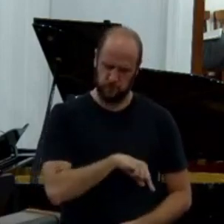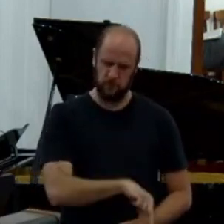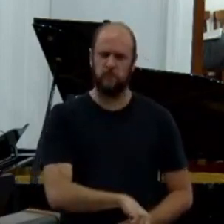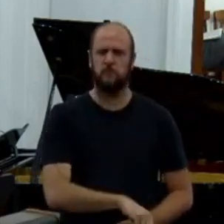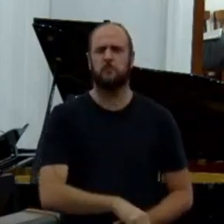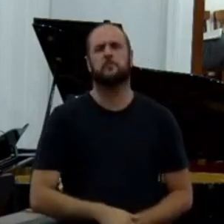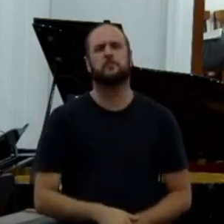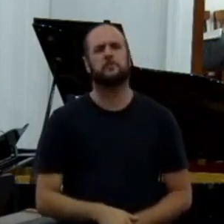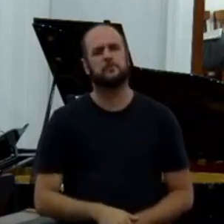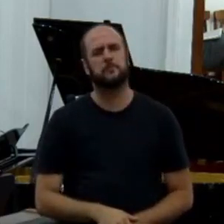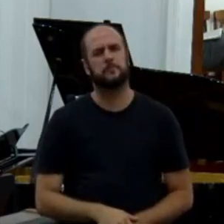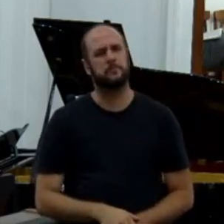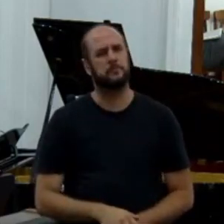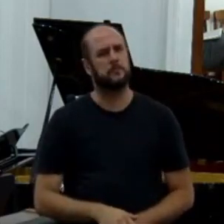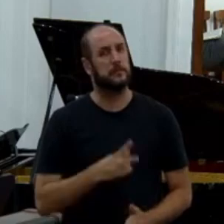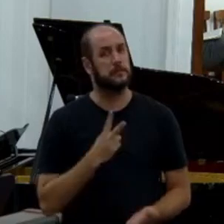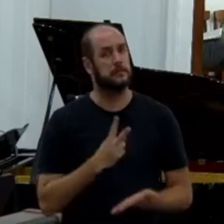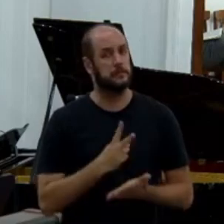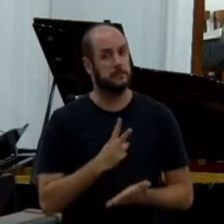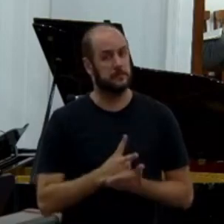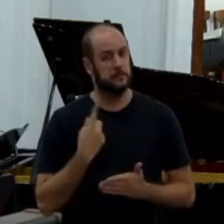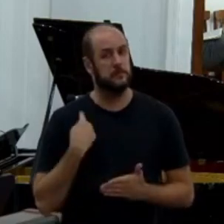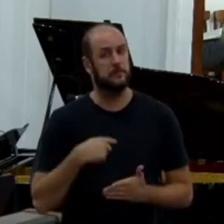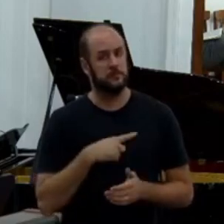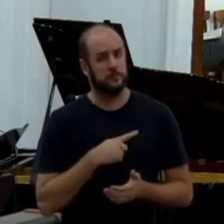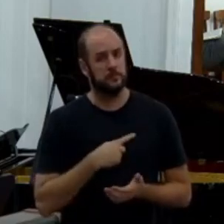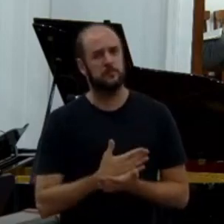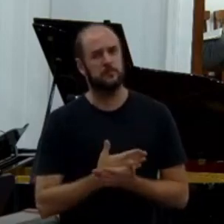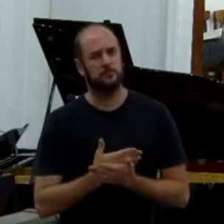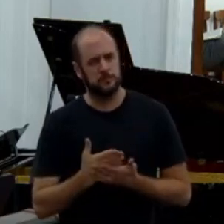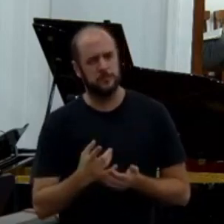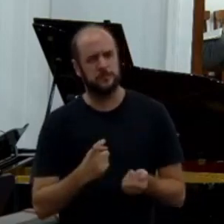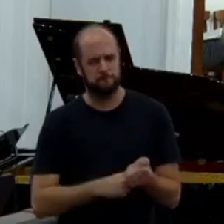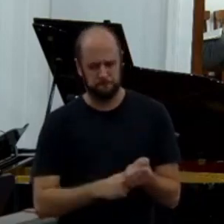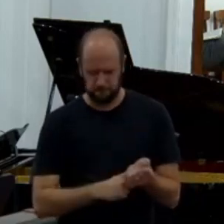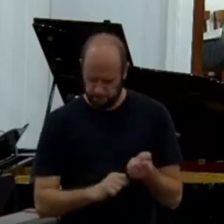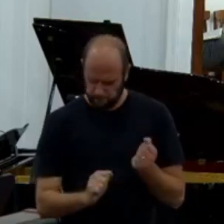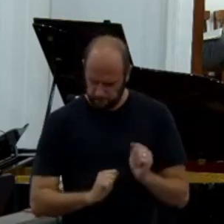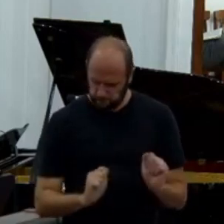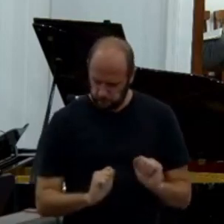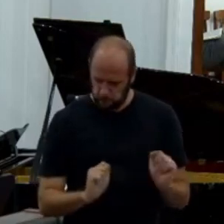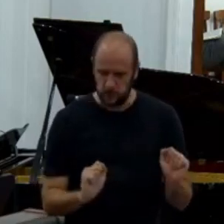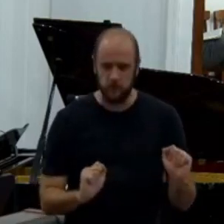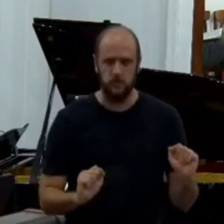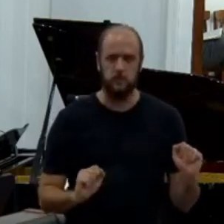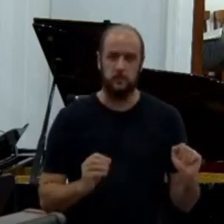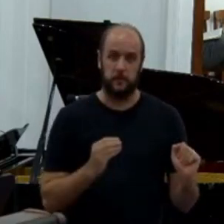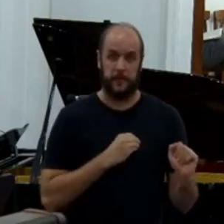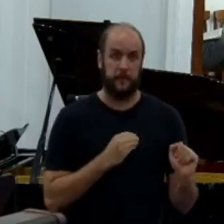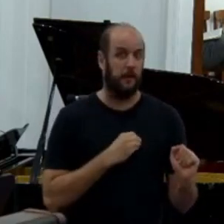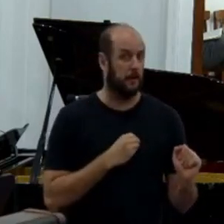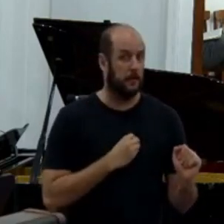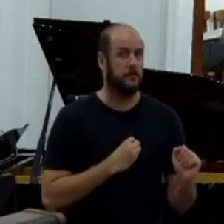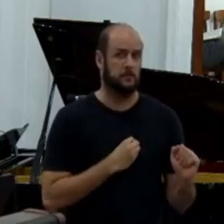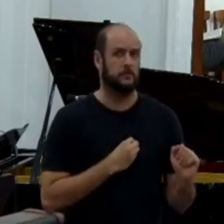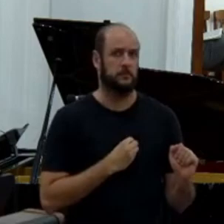tempo. Todas as vezes que começamos a ficar irados de uma forma